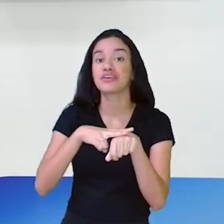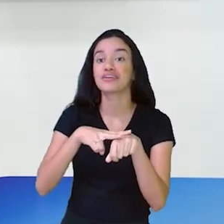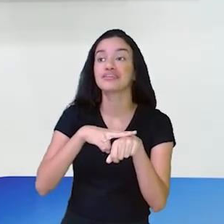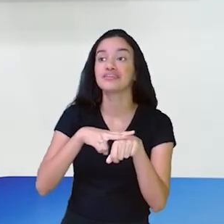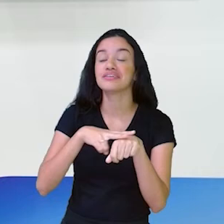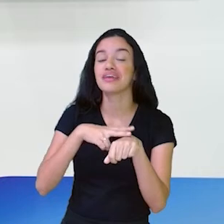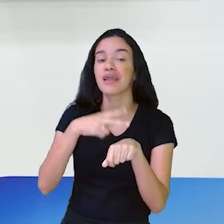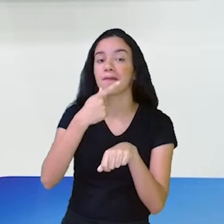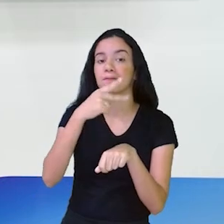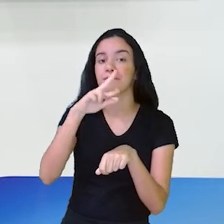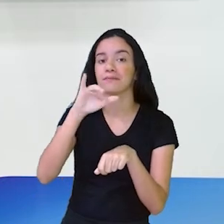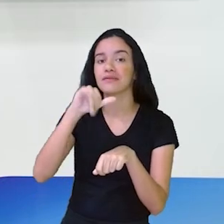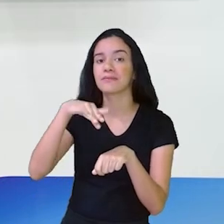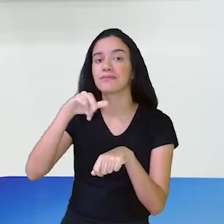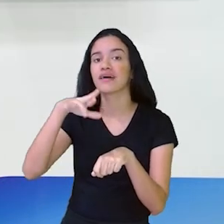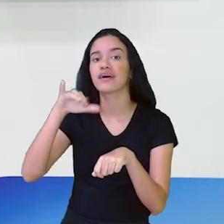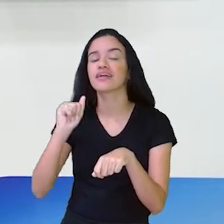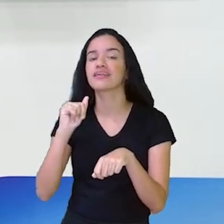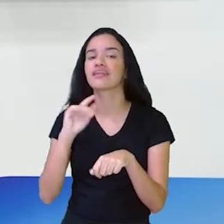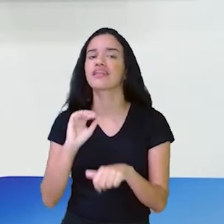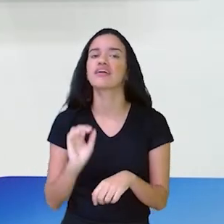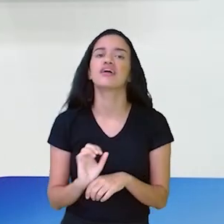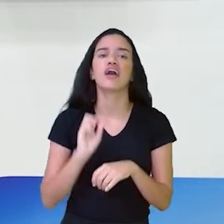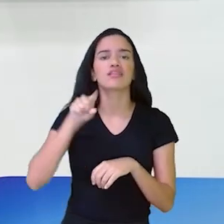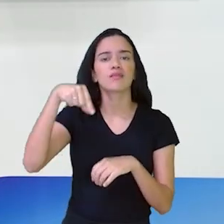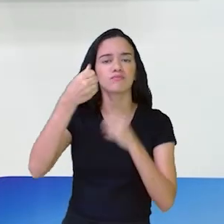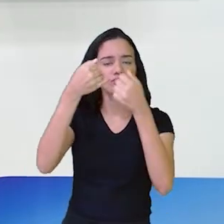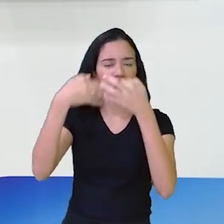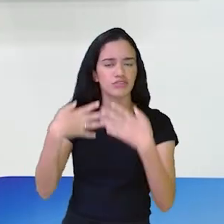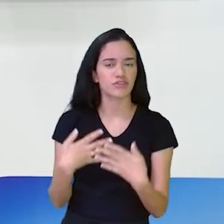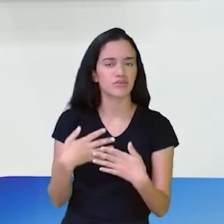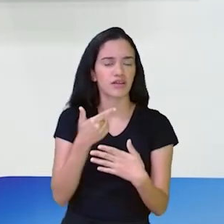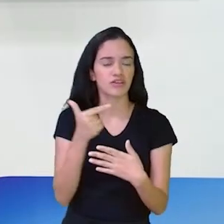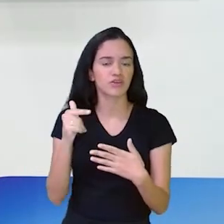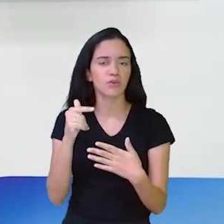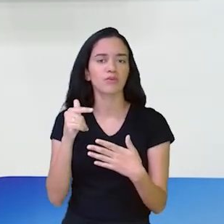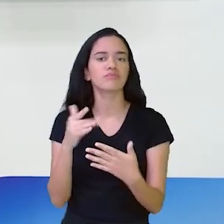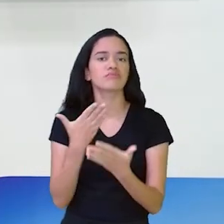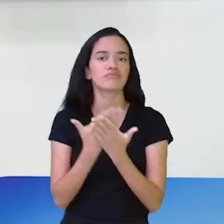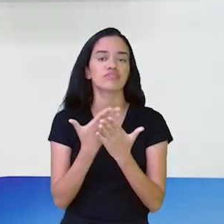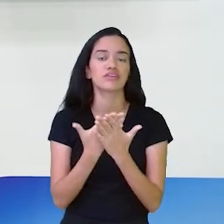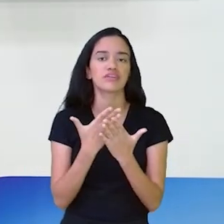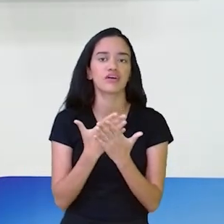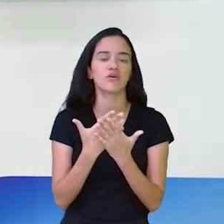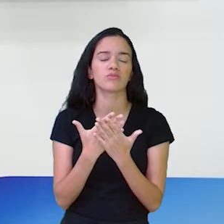aí a gente vai ver depois em outra aula, tá bom? Não tem problema, quanto mais misturar,